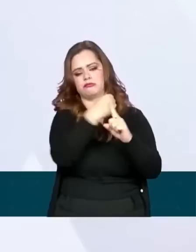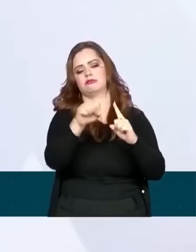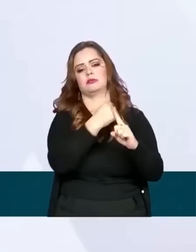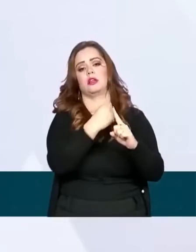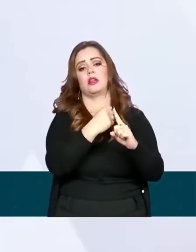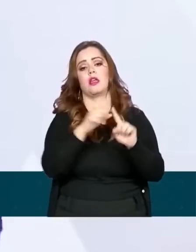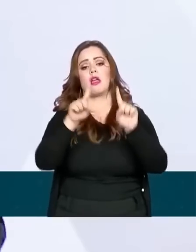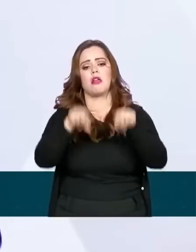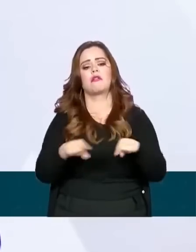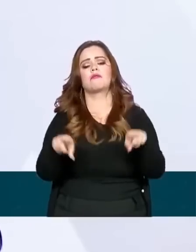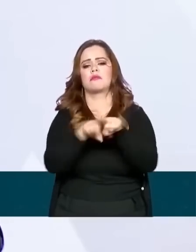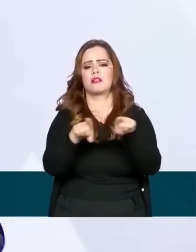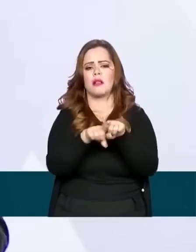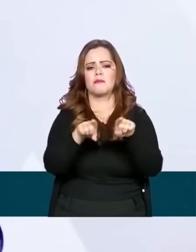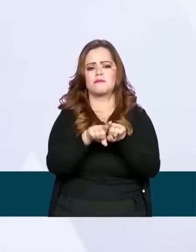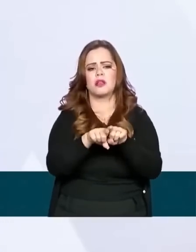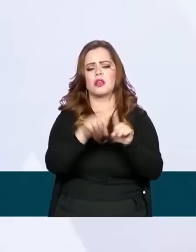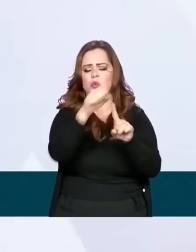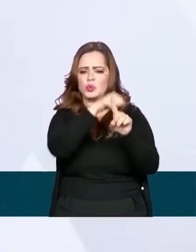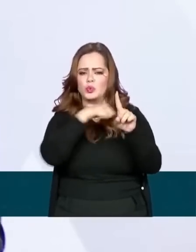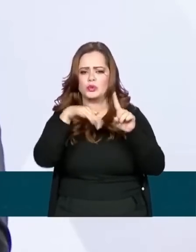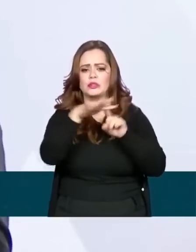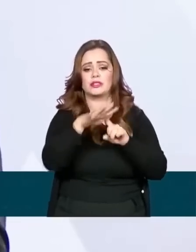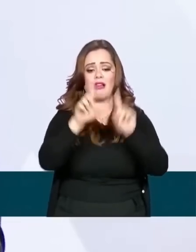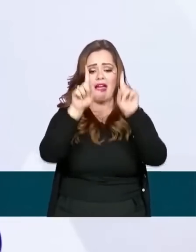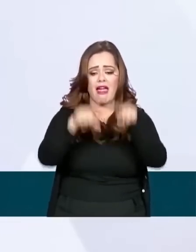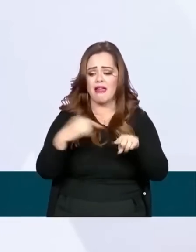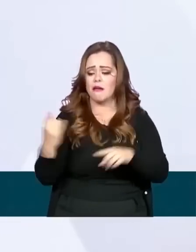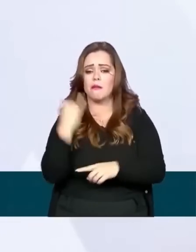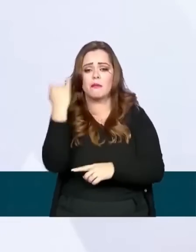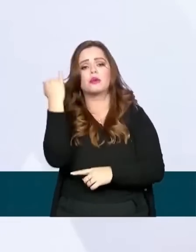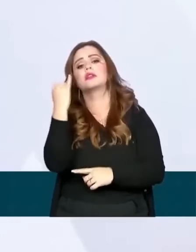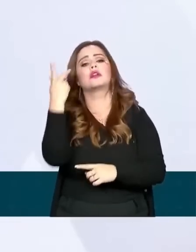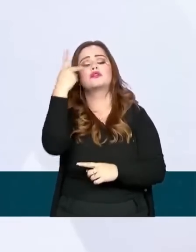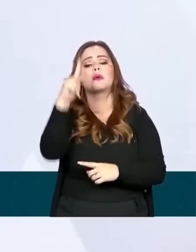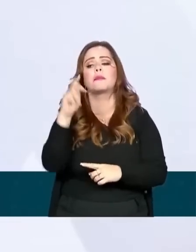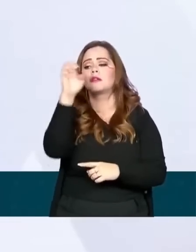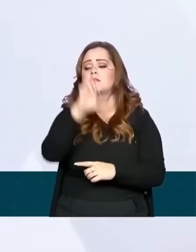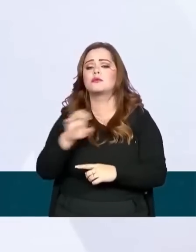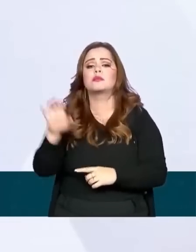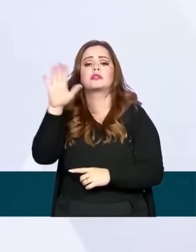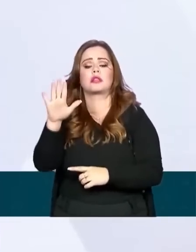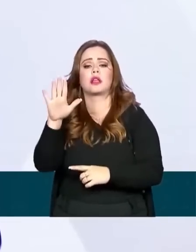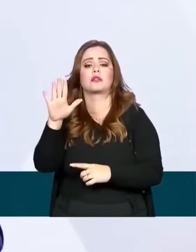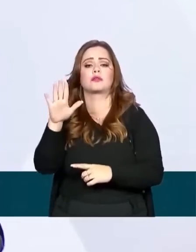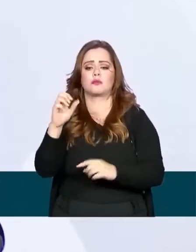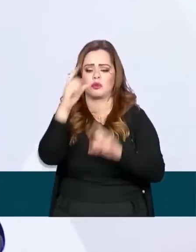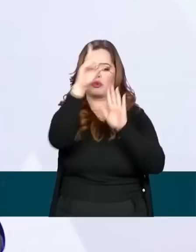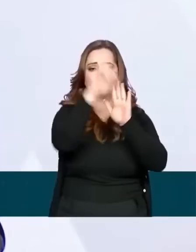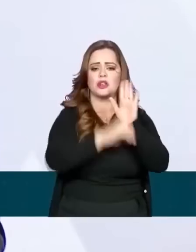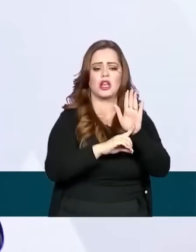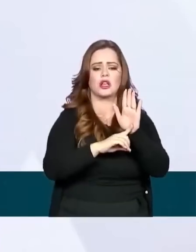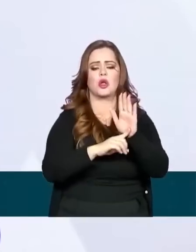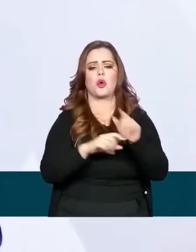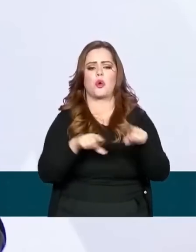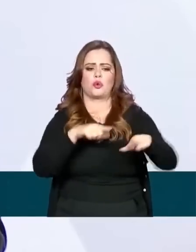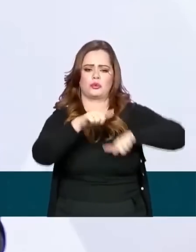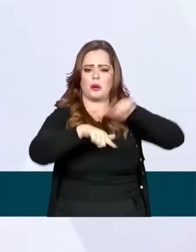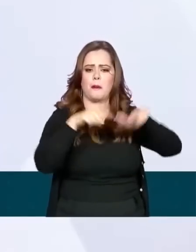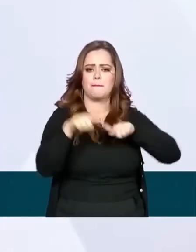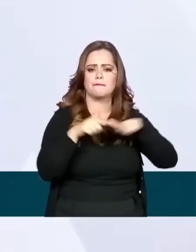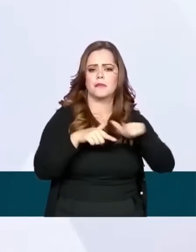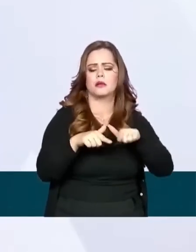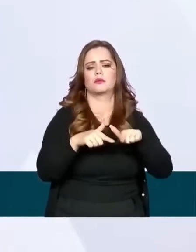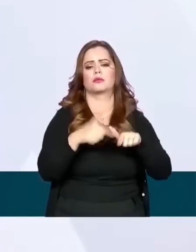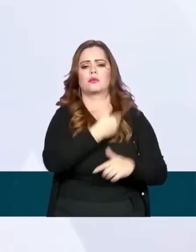sociais. Participação social é essencial para o Estado Democrático de Direito, a qualidade do serviço público e